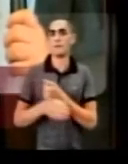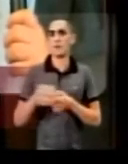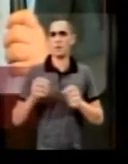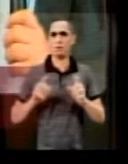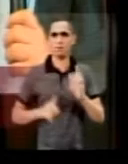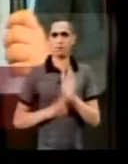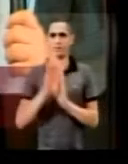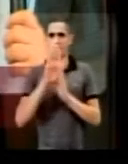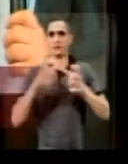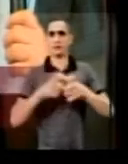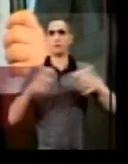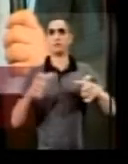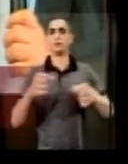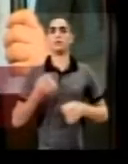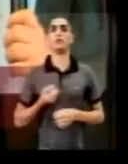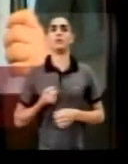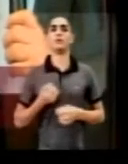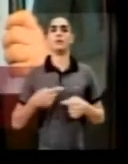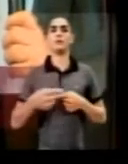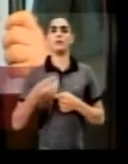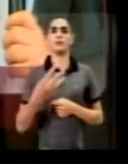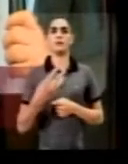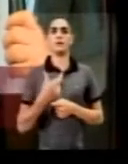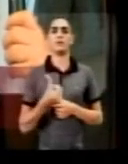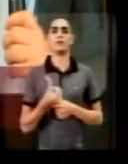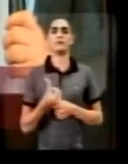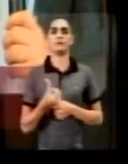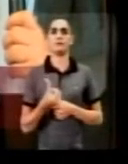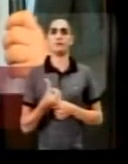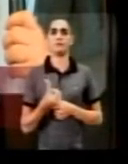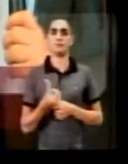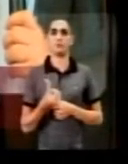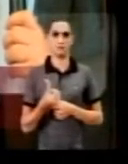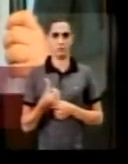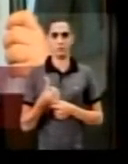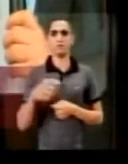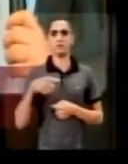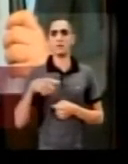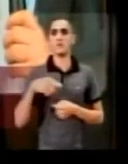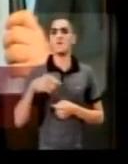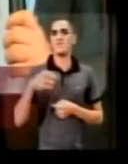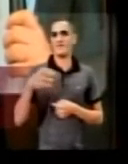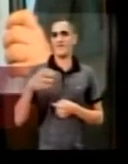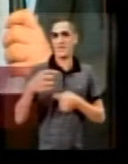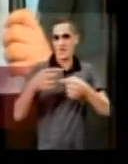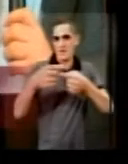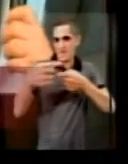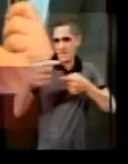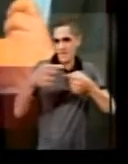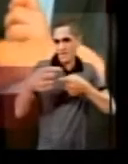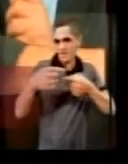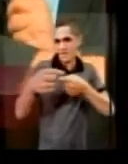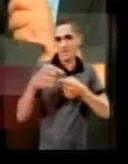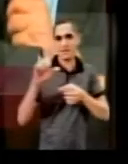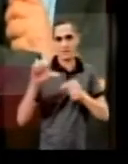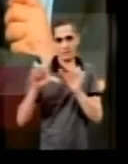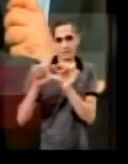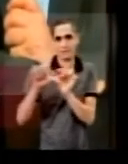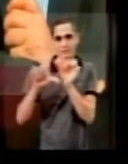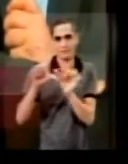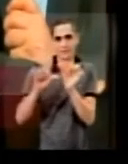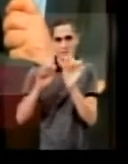36. Tá certo? Nosso pico de óbito. Vocês estão lembrados que o nosso pico de internação foi